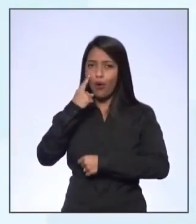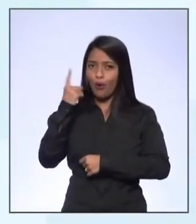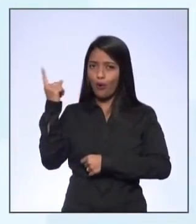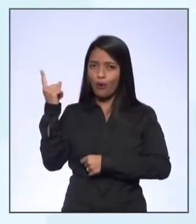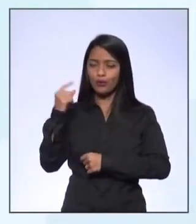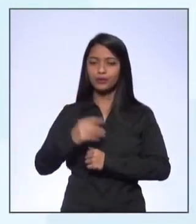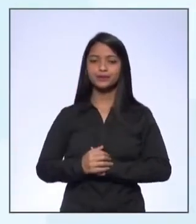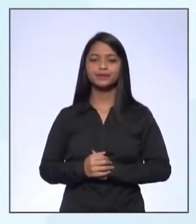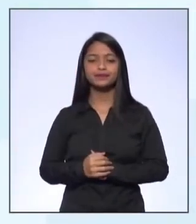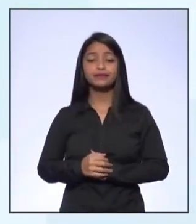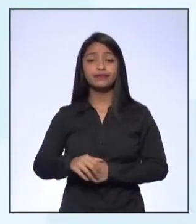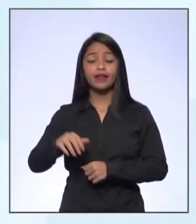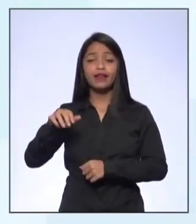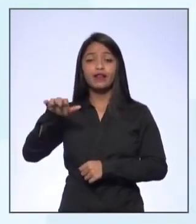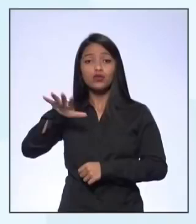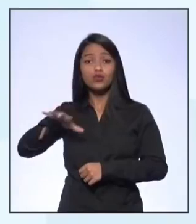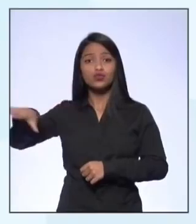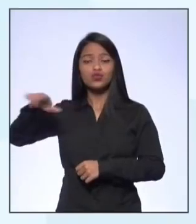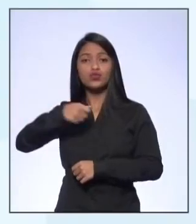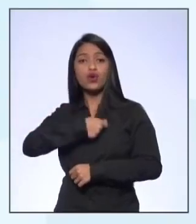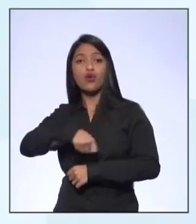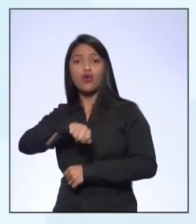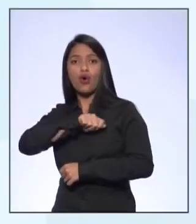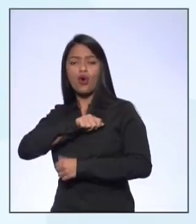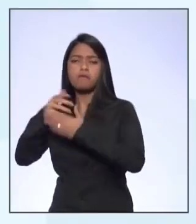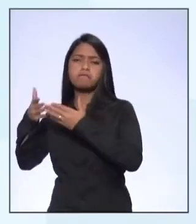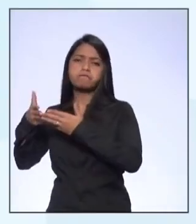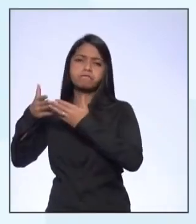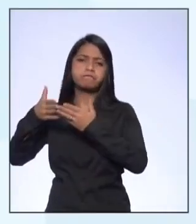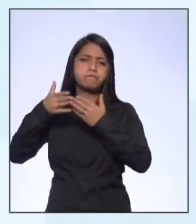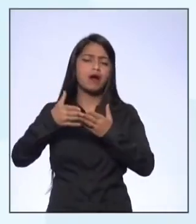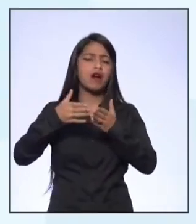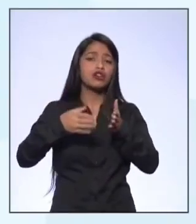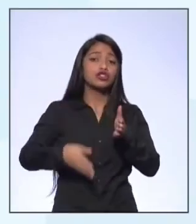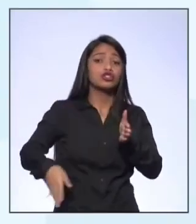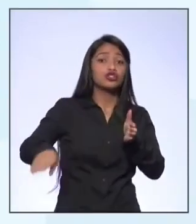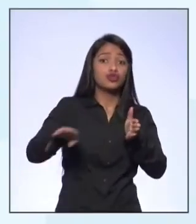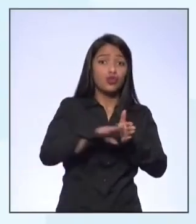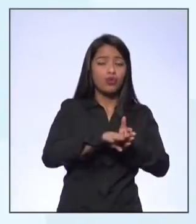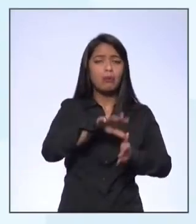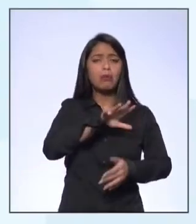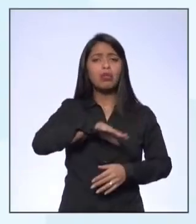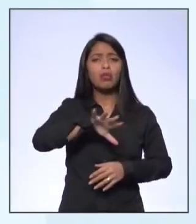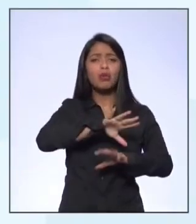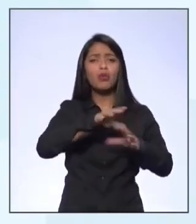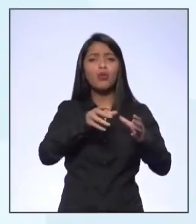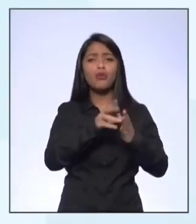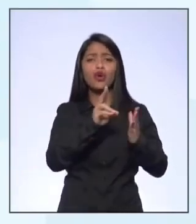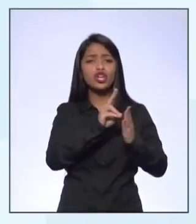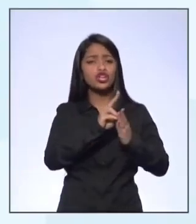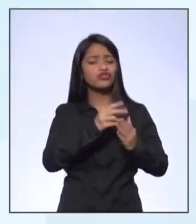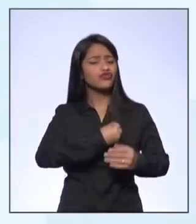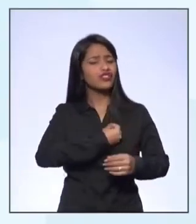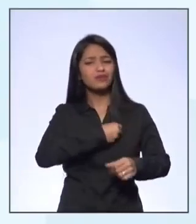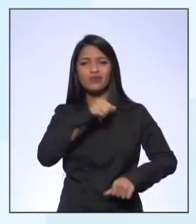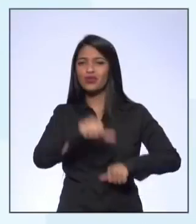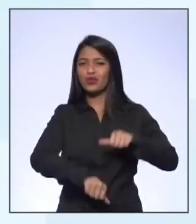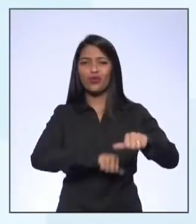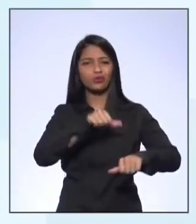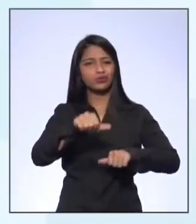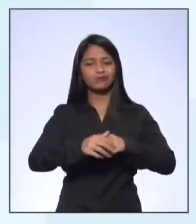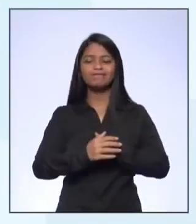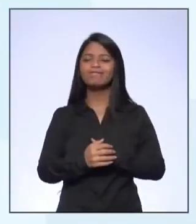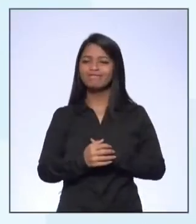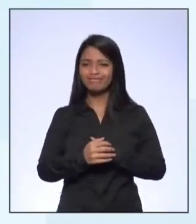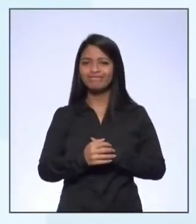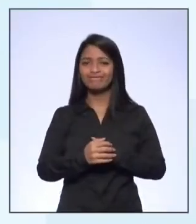Com a chegada dos espanhóis, a vida das tribos e das civilizações indígenas da América foram transformadas. No